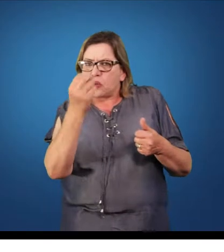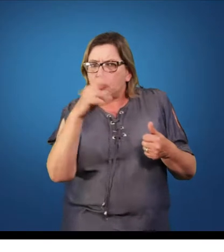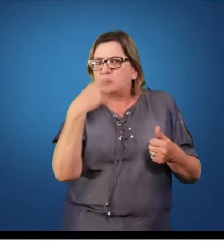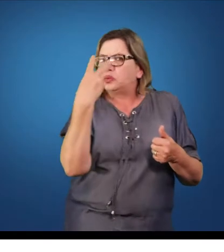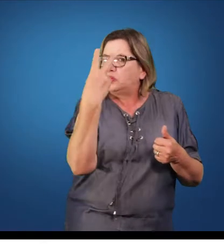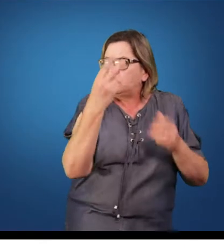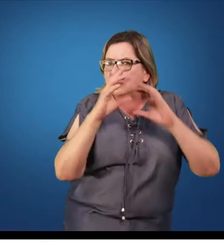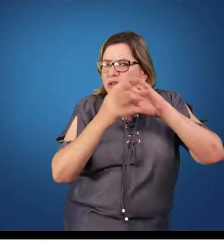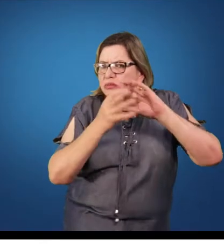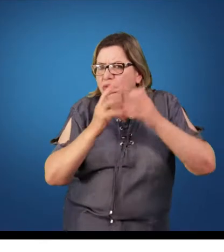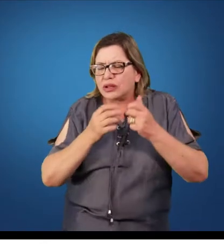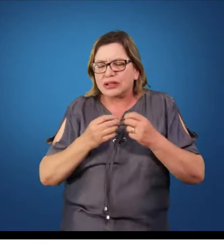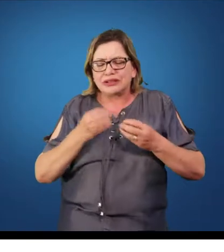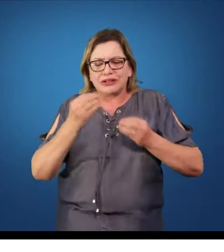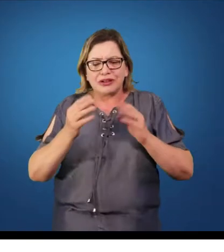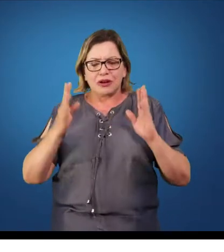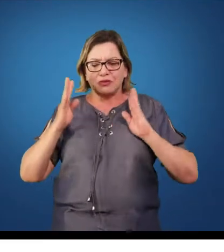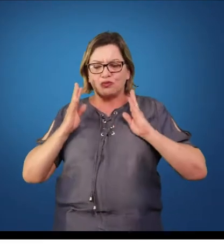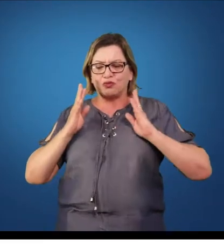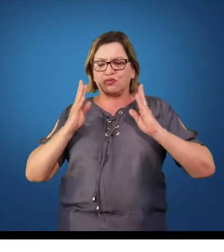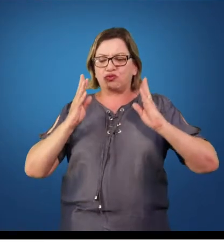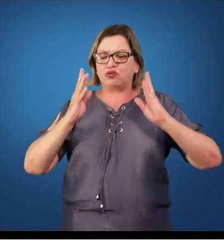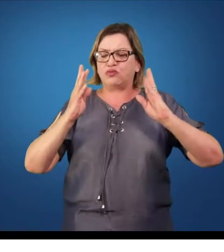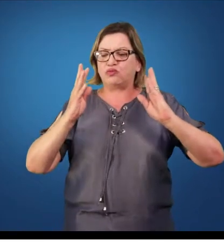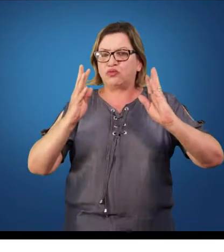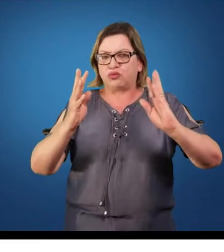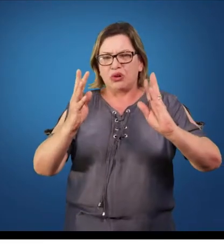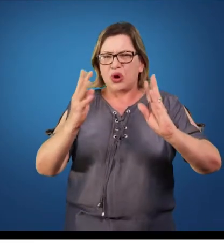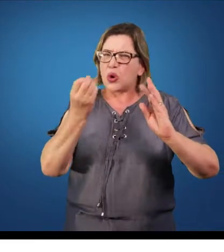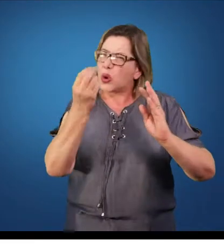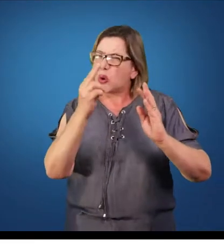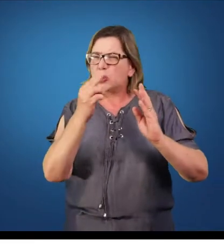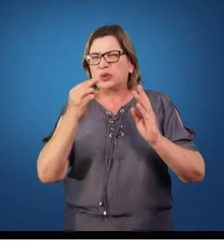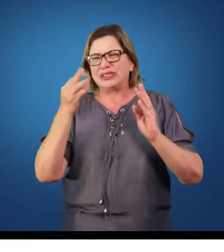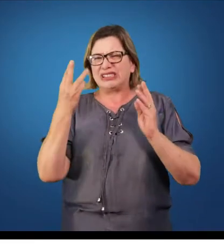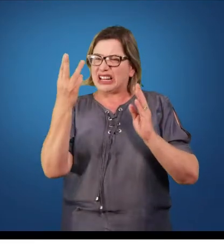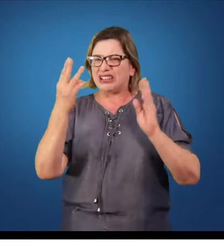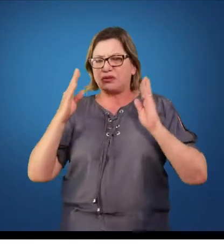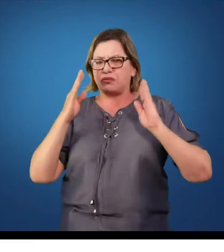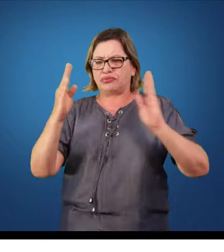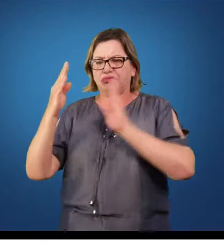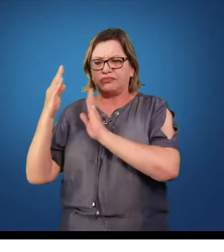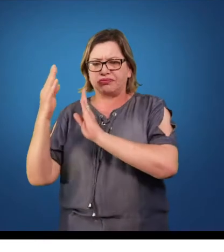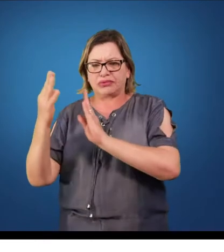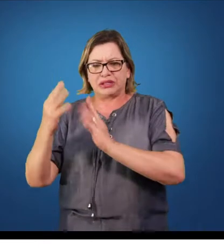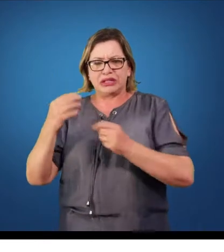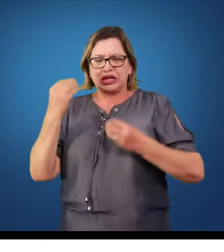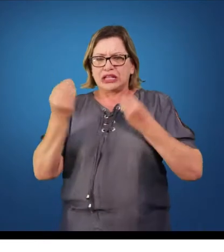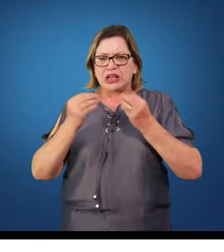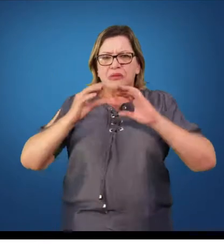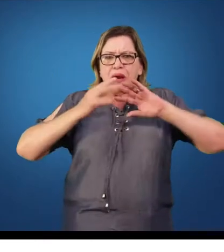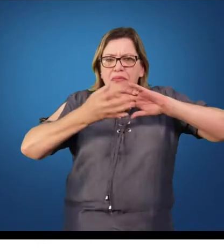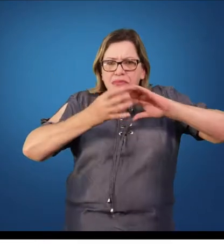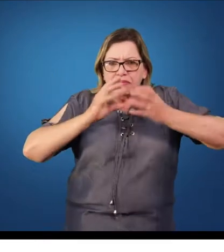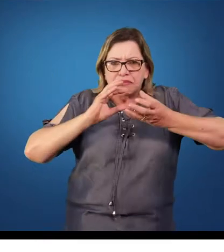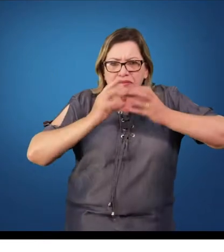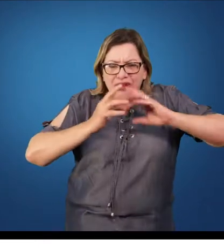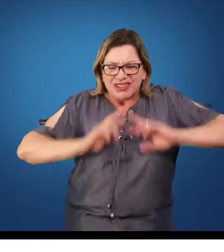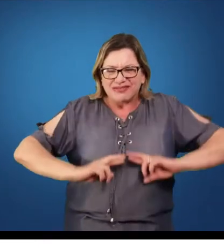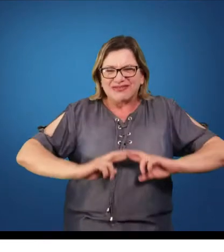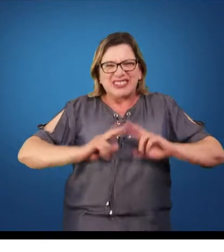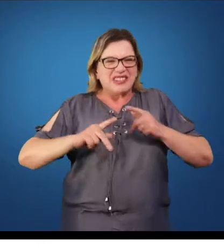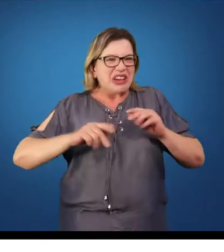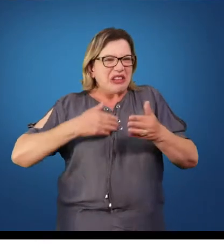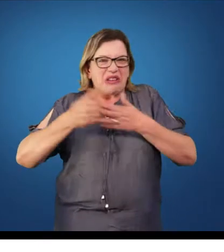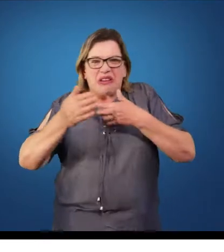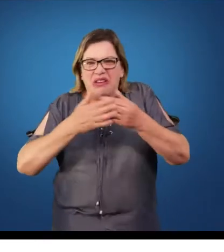isso? Ele fazia duas colunas, três, daí arrumava uma bola que não seria de handebol, uma